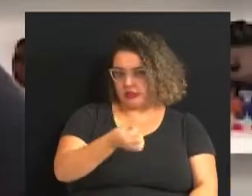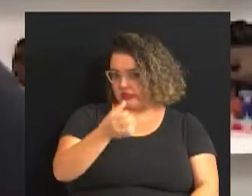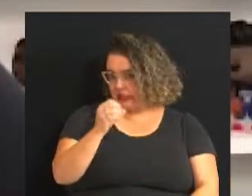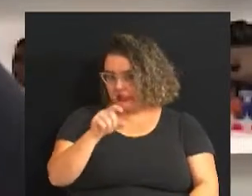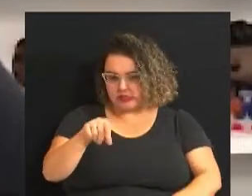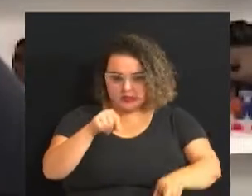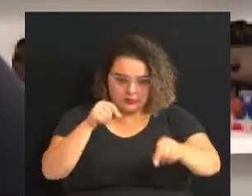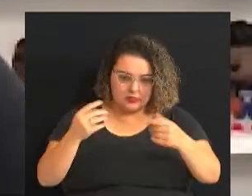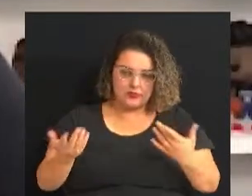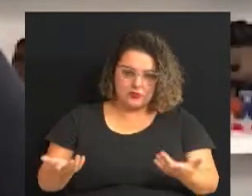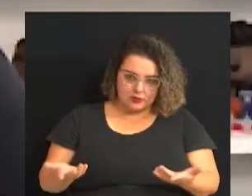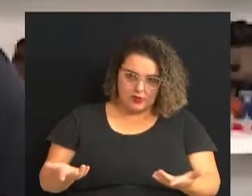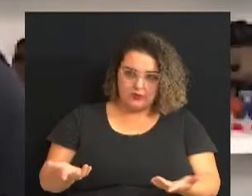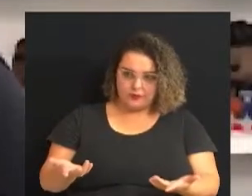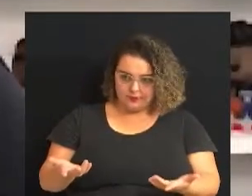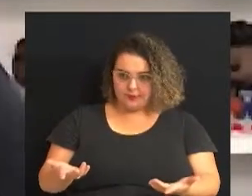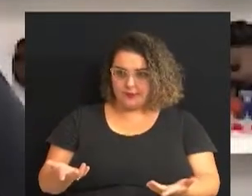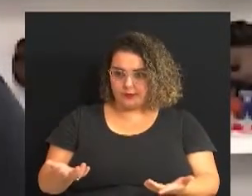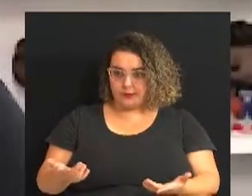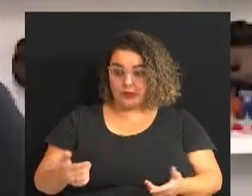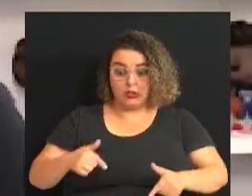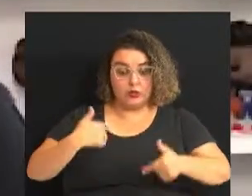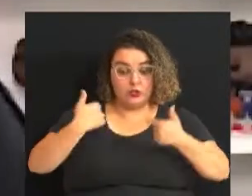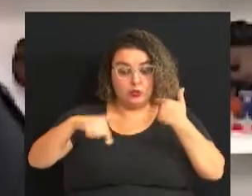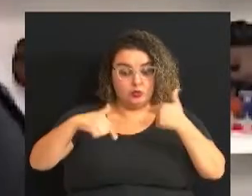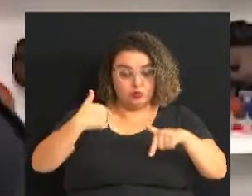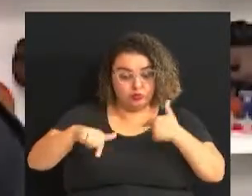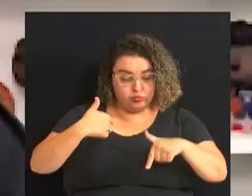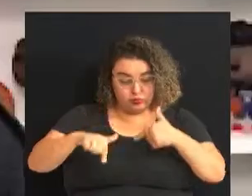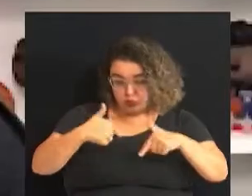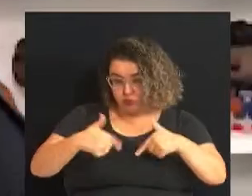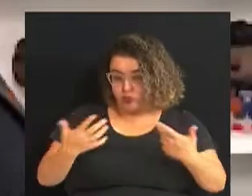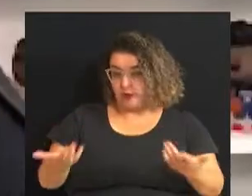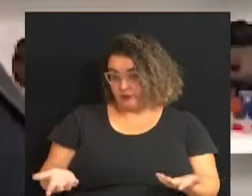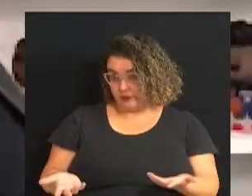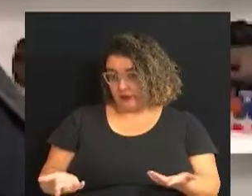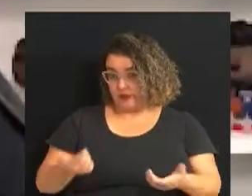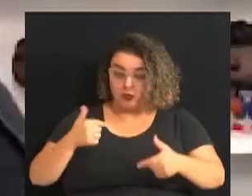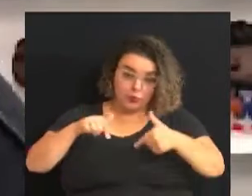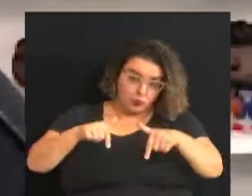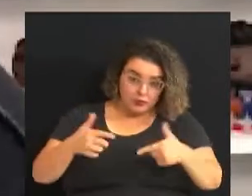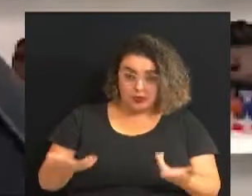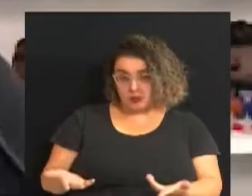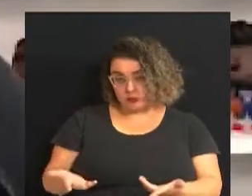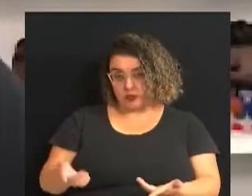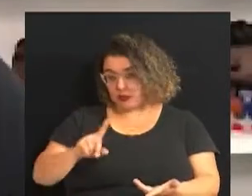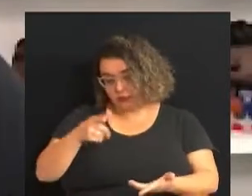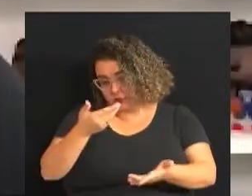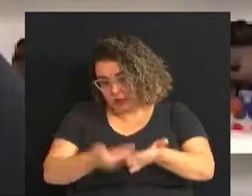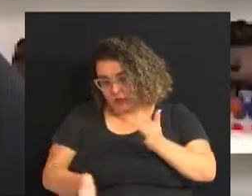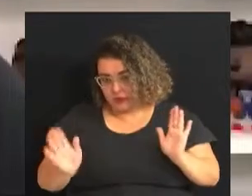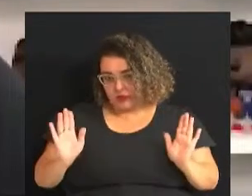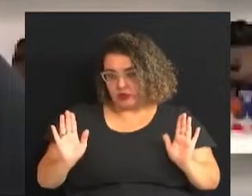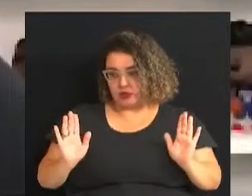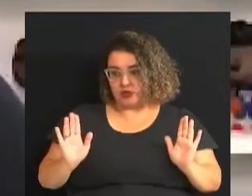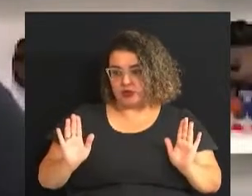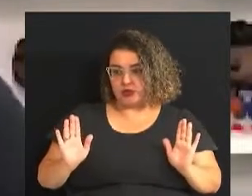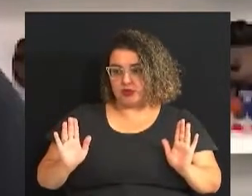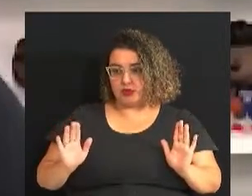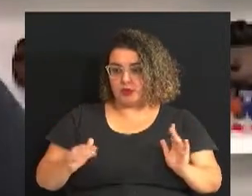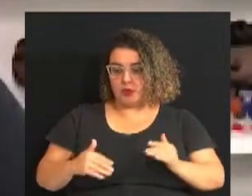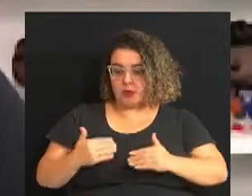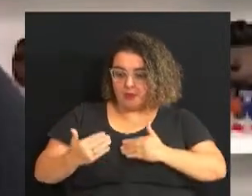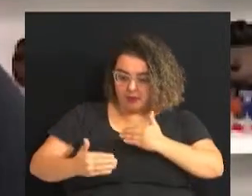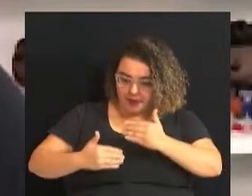Então você te demanda um trabalho muito grande, mas é assim, é um trabalho que não vai ser desperdiçado, porque com o partir do